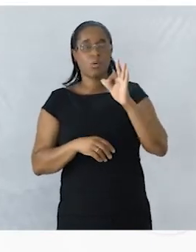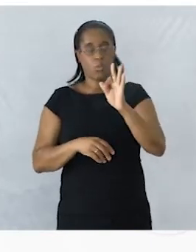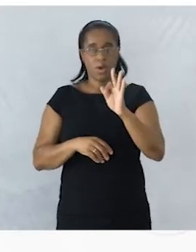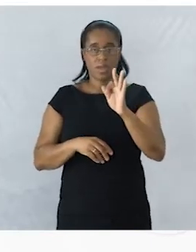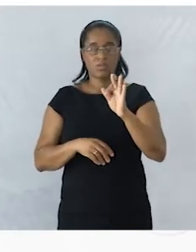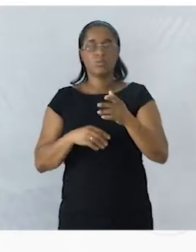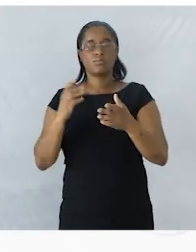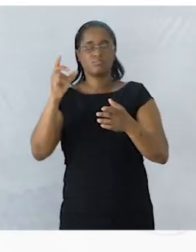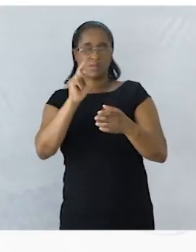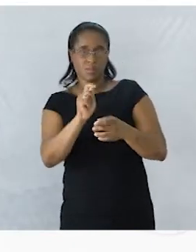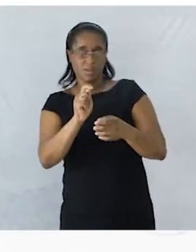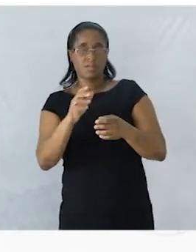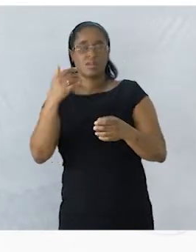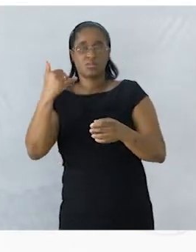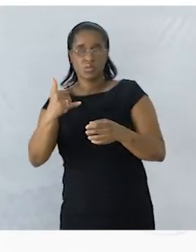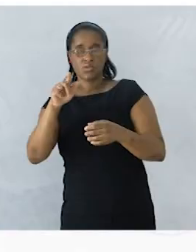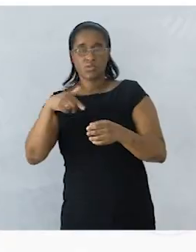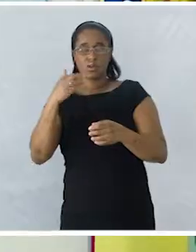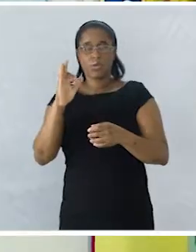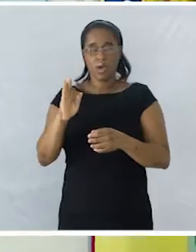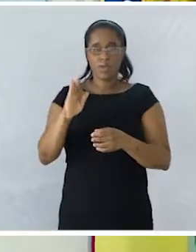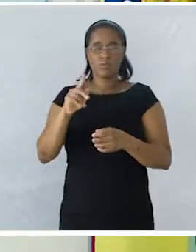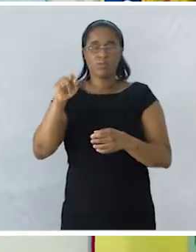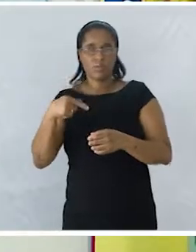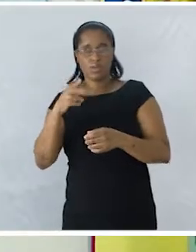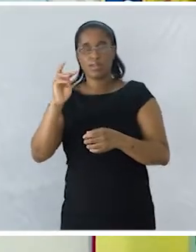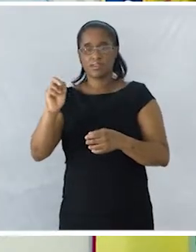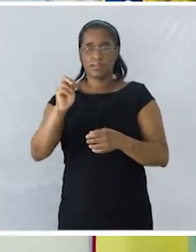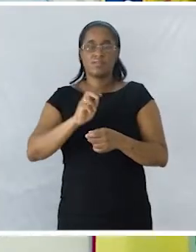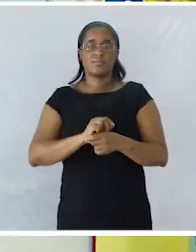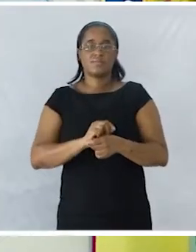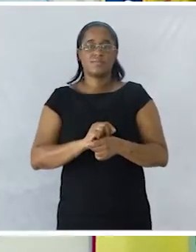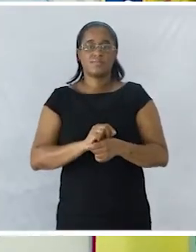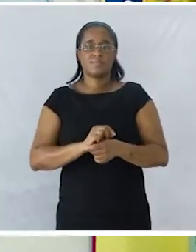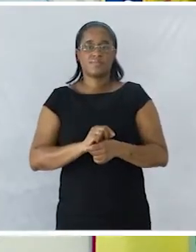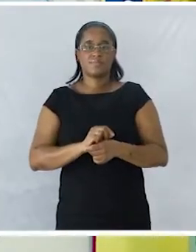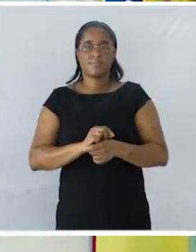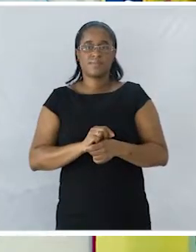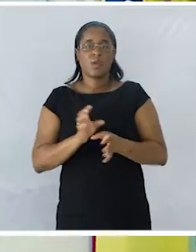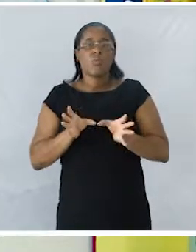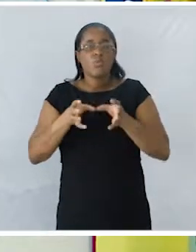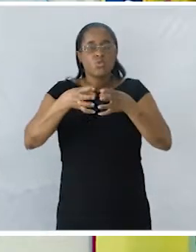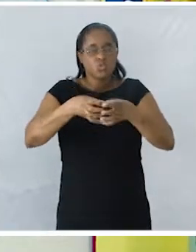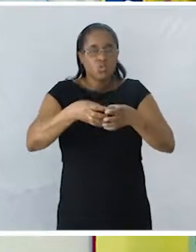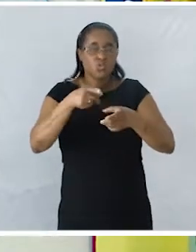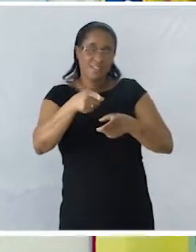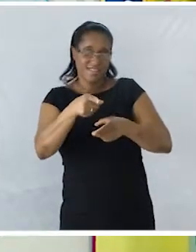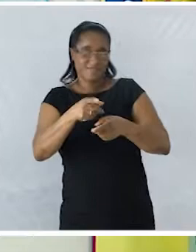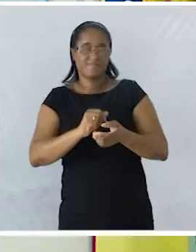a 2, 4, 3. Um conjunto